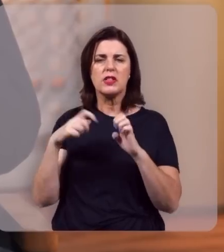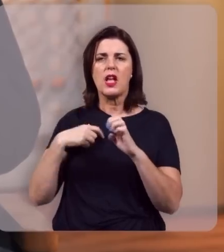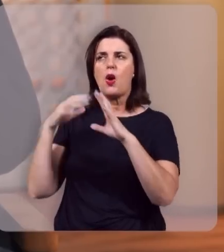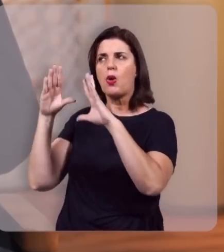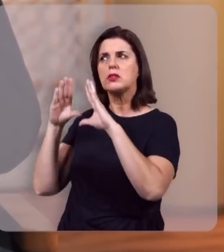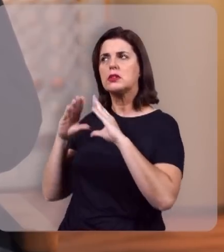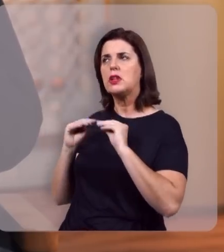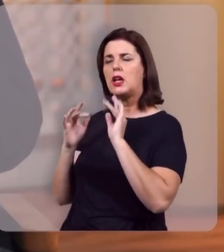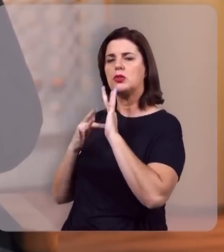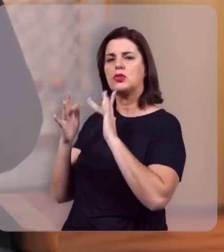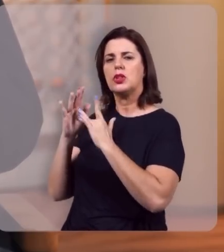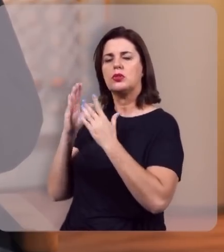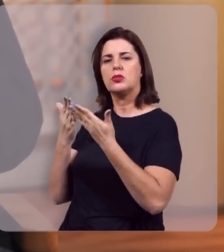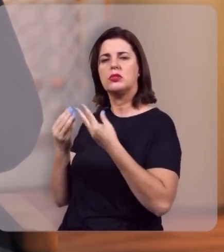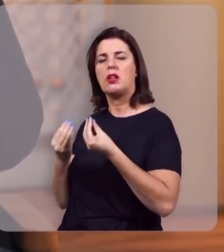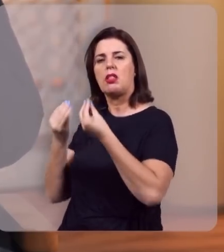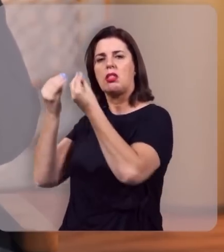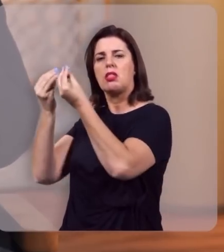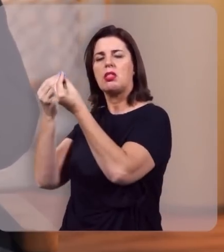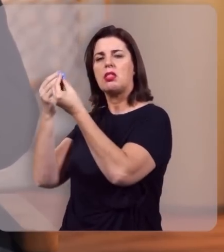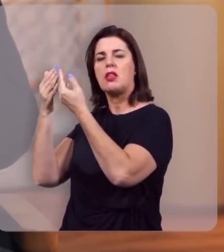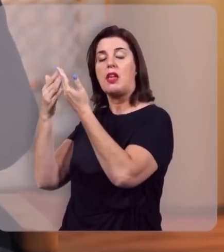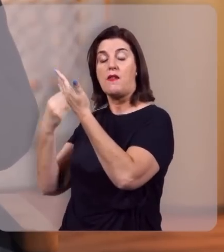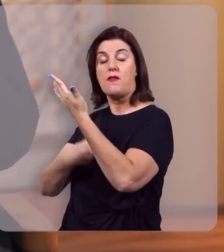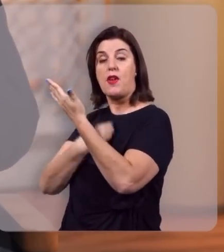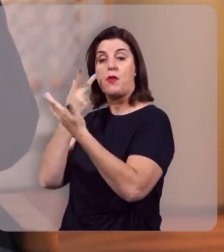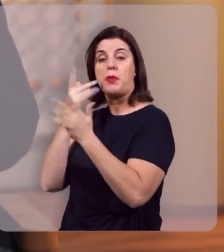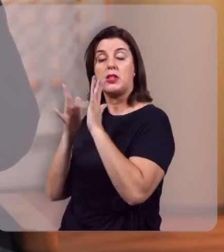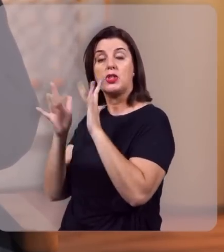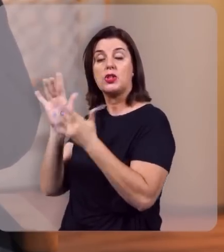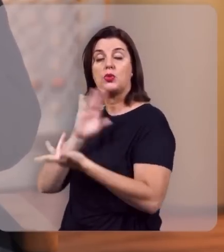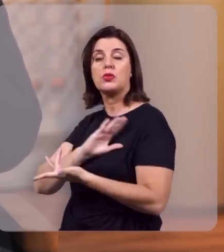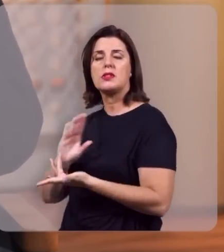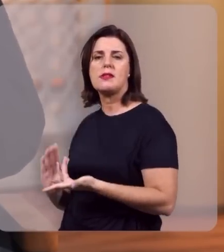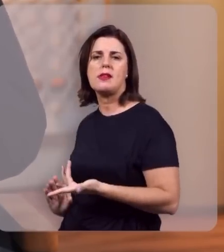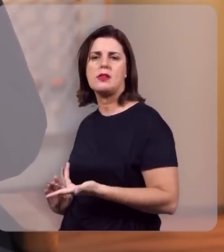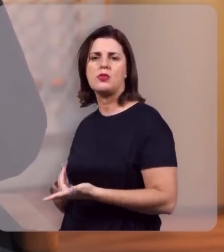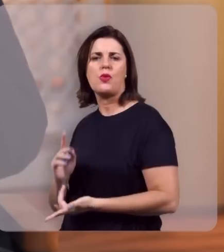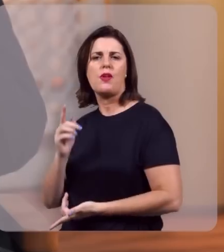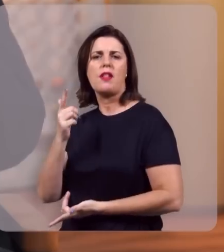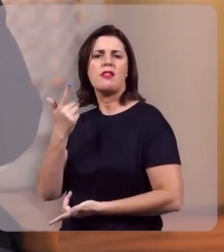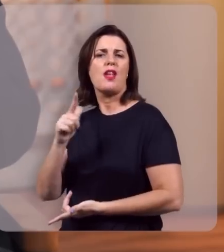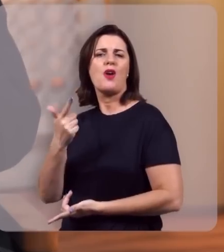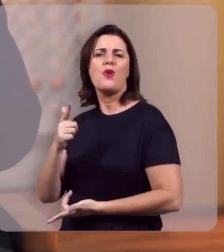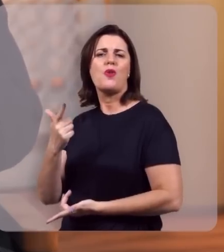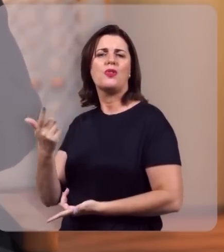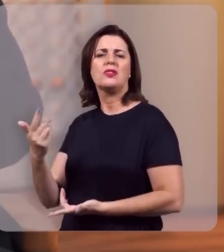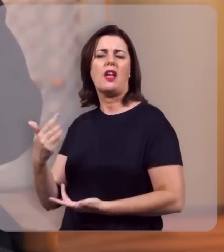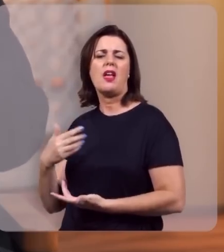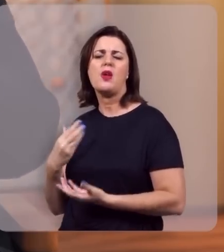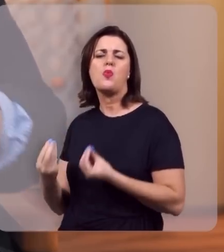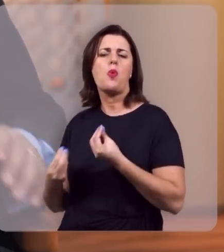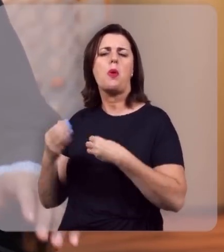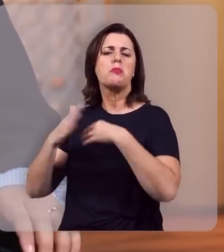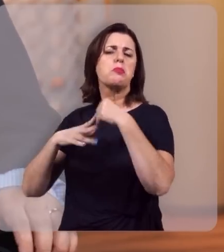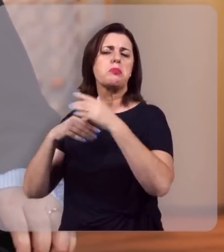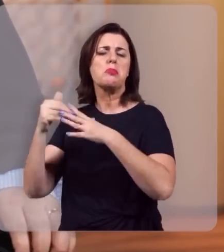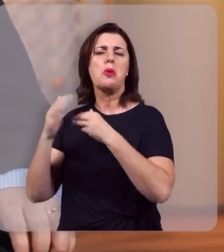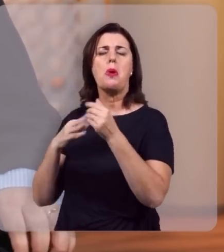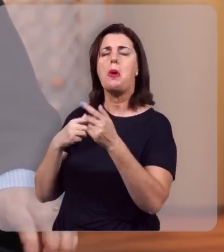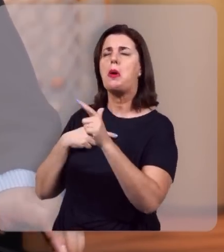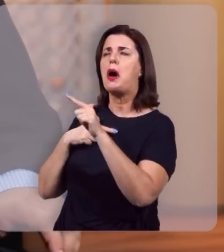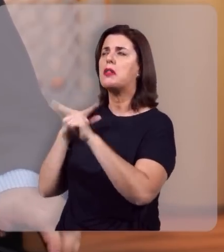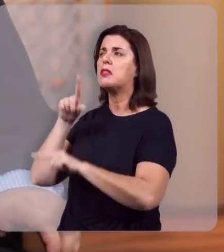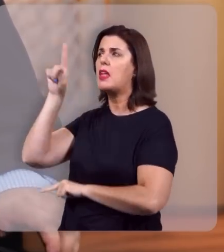diante de Deus, que agora eu vivo para Cristo Jesus e eu não tenho que ter um desempenho para me relacionar com